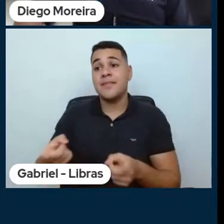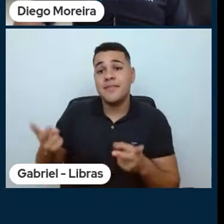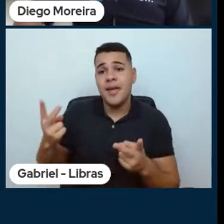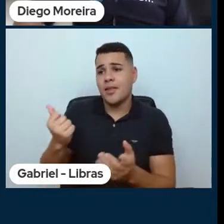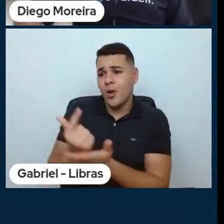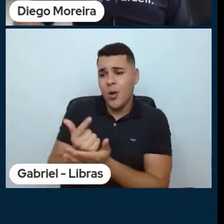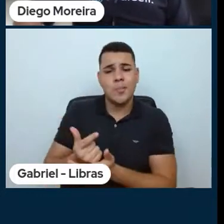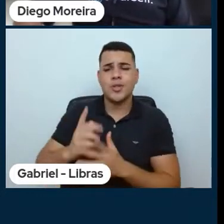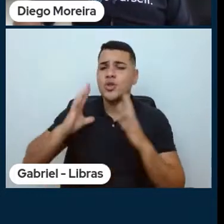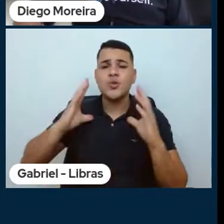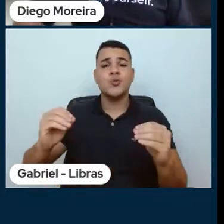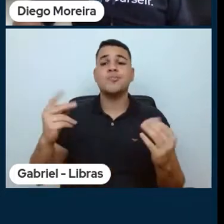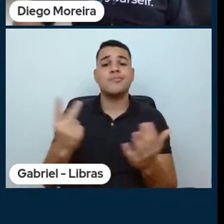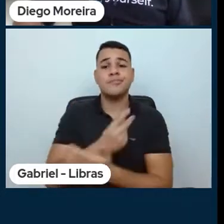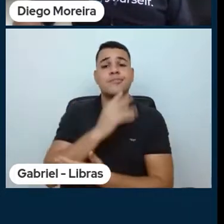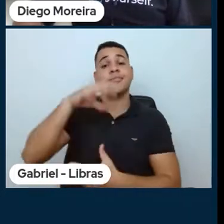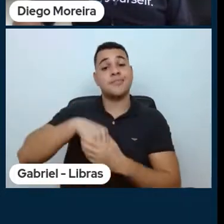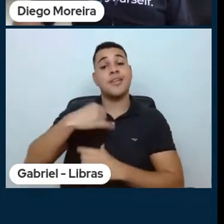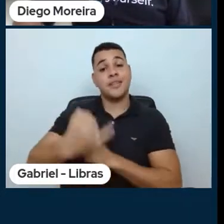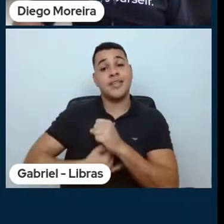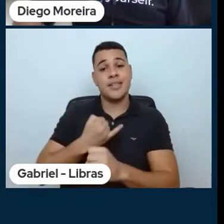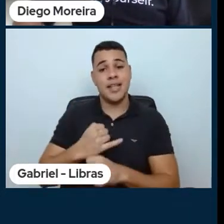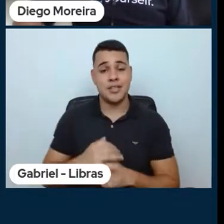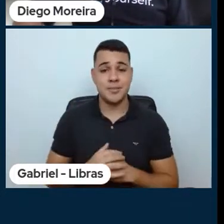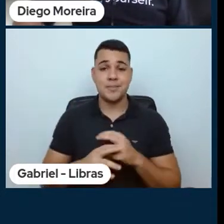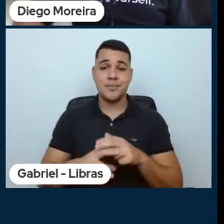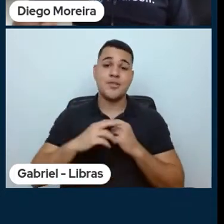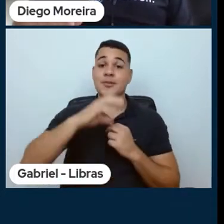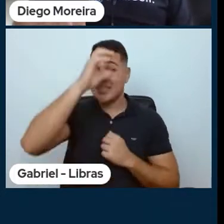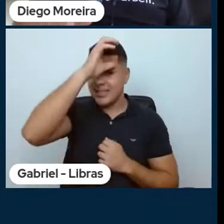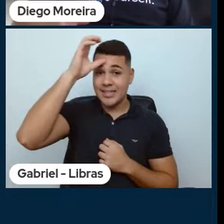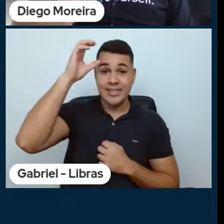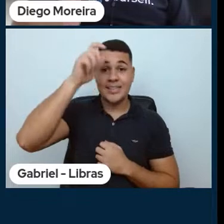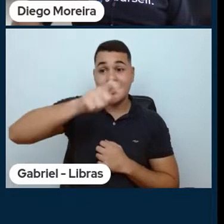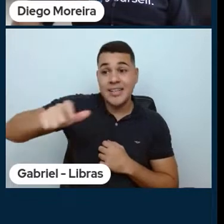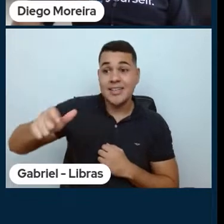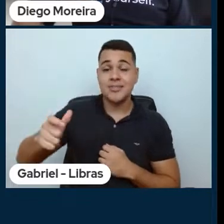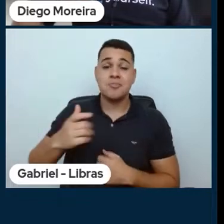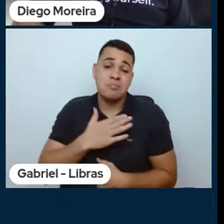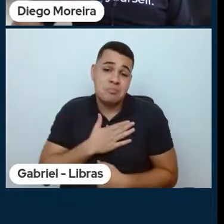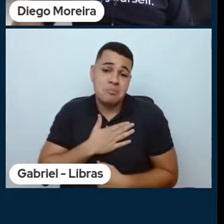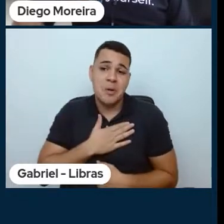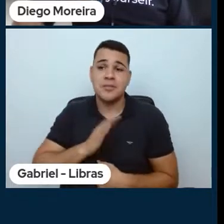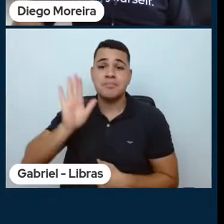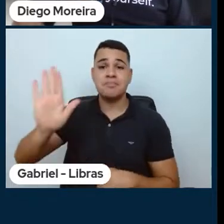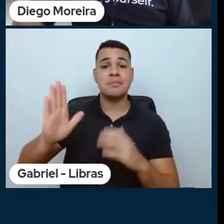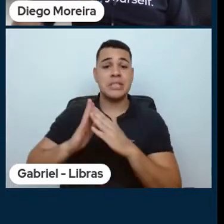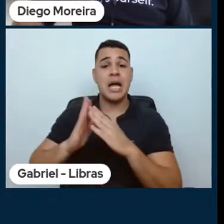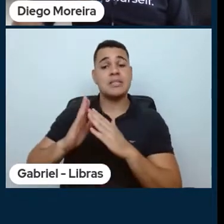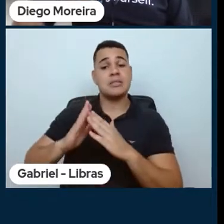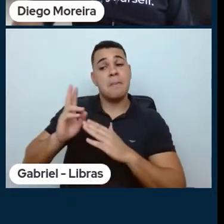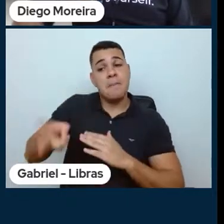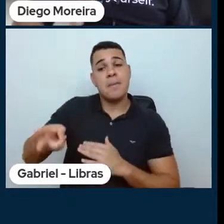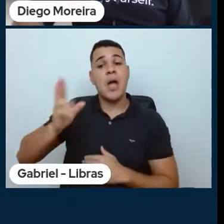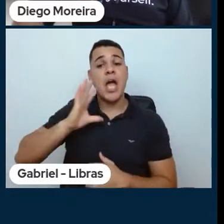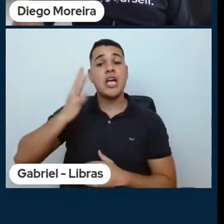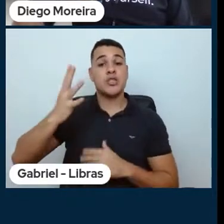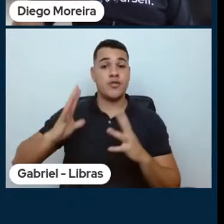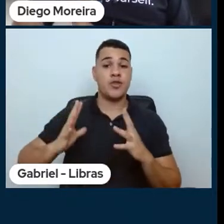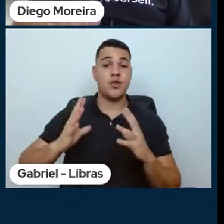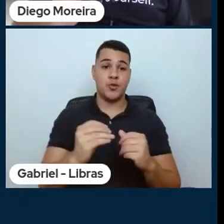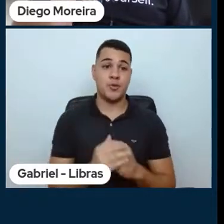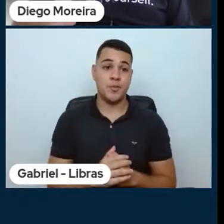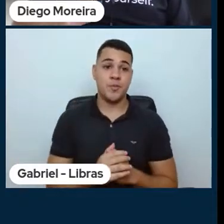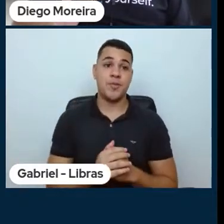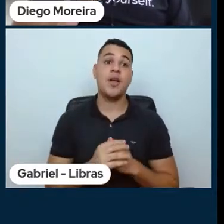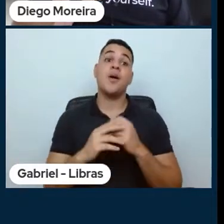diferenciais, tanto aos olhos do consumidor quanto das empresas. E por conta desse crescimento, estamos enfrentando a próxima fase, que é por